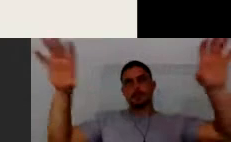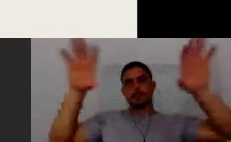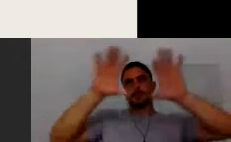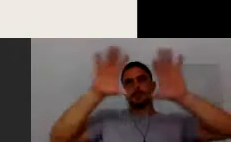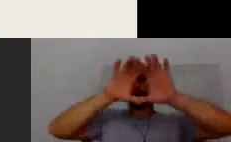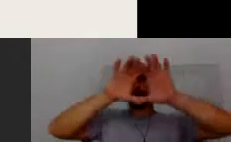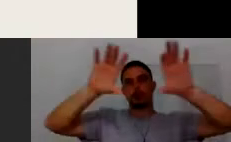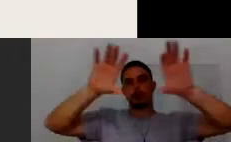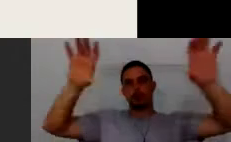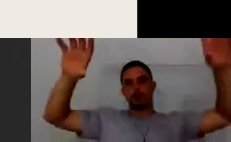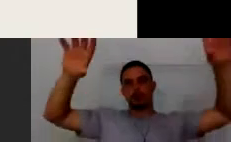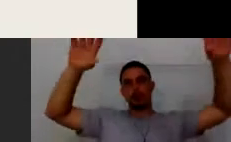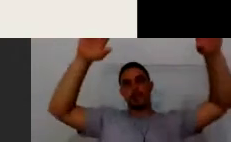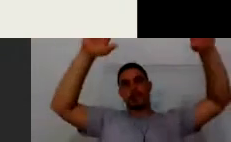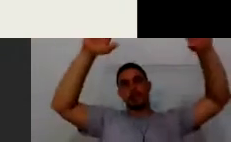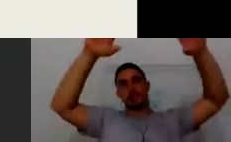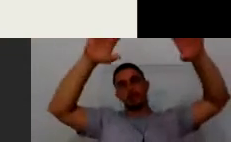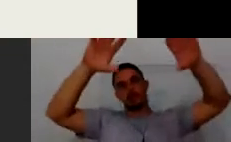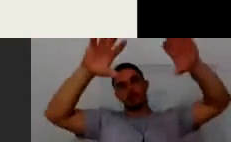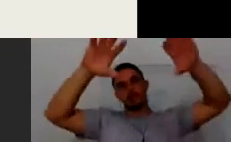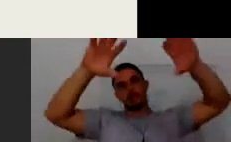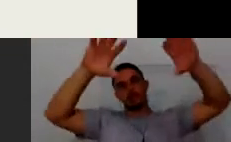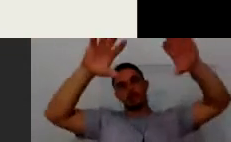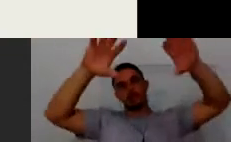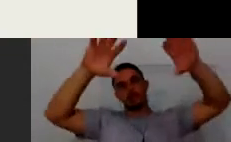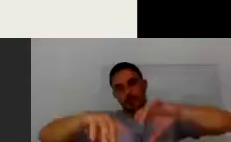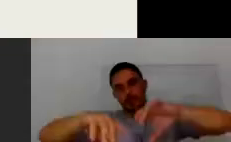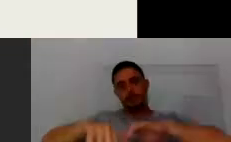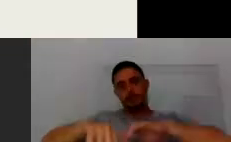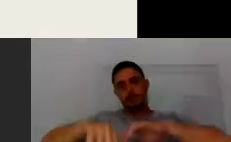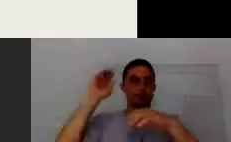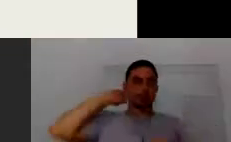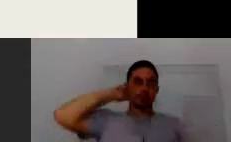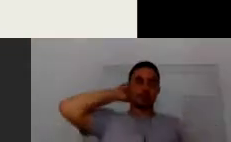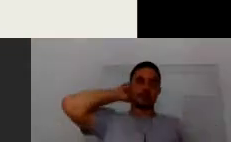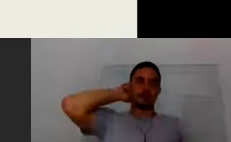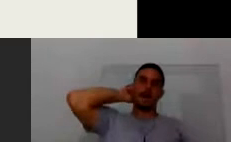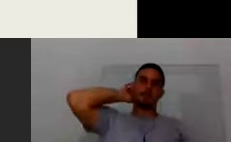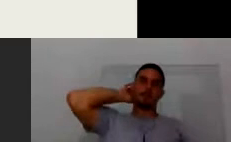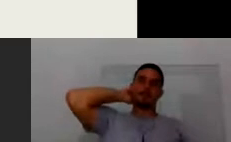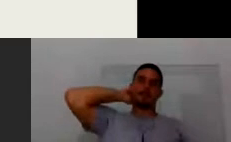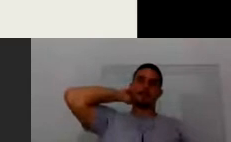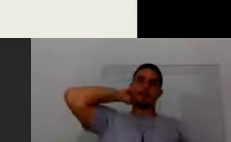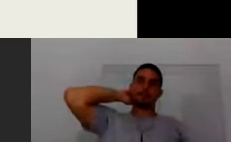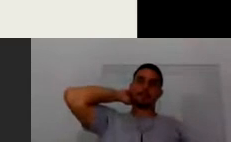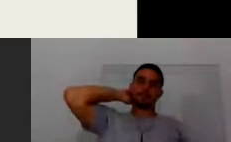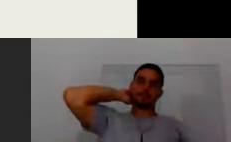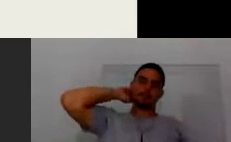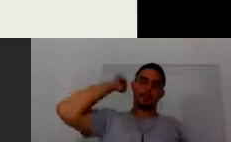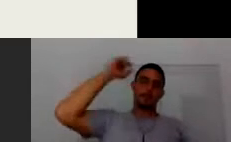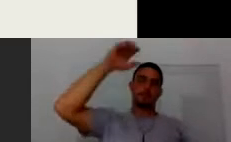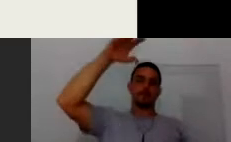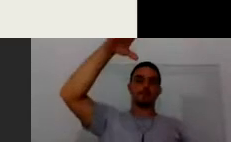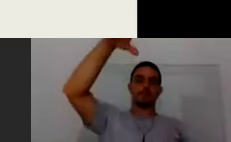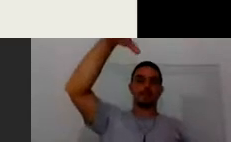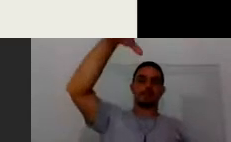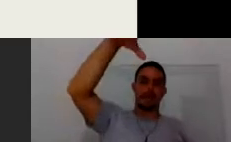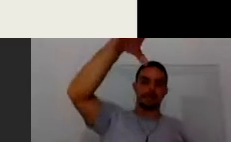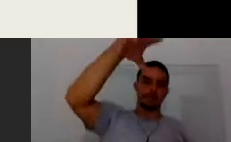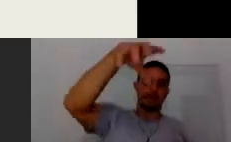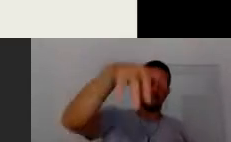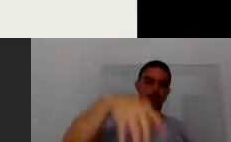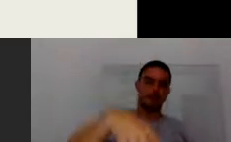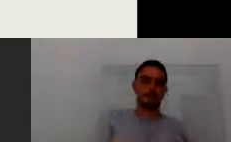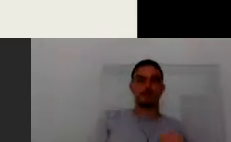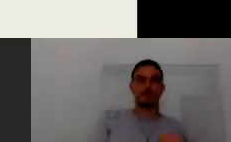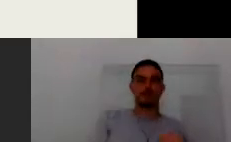por mais tempo, então ela satura a superfície, e com o decorrer do tempo e a diminuição da água com relação à chuva, o que vai acontecer? Essa